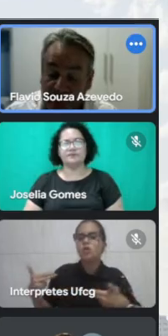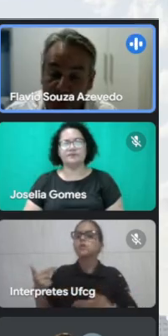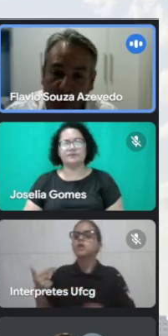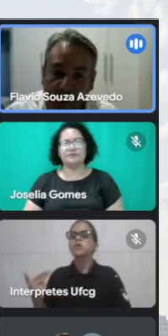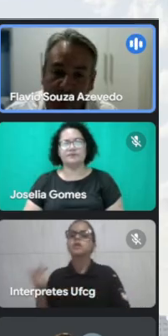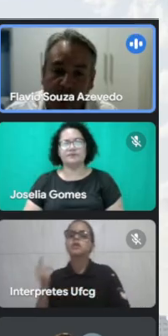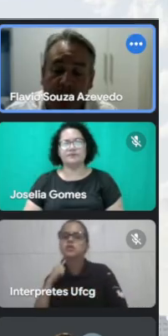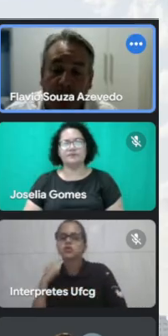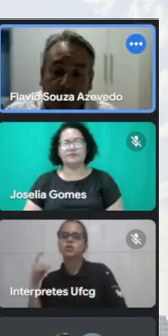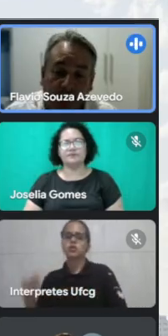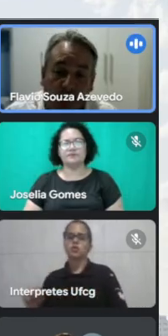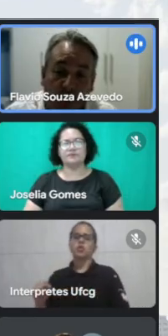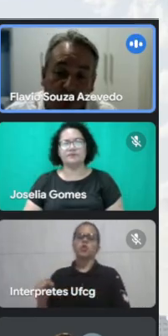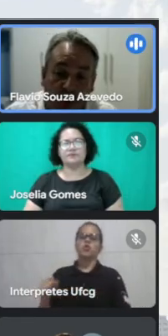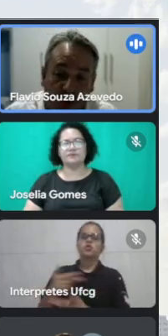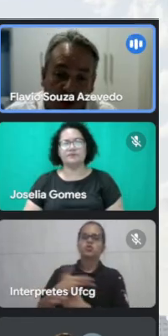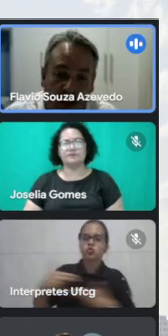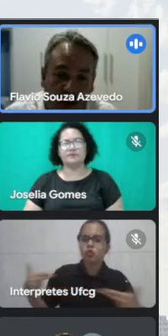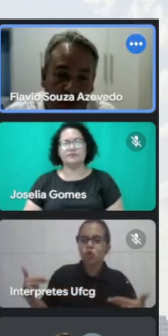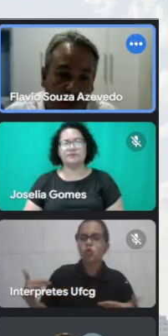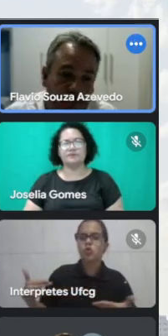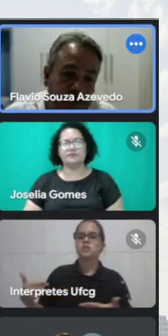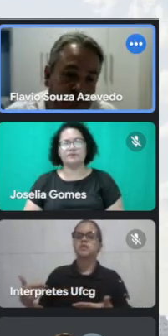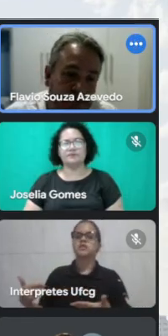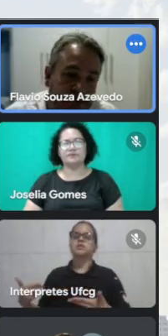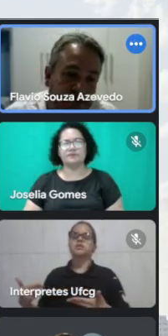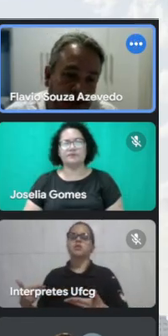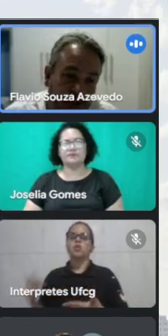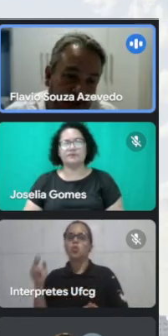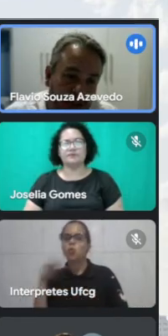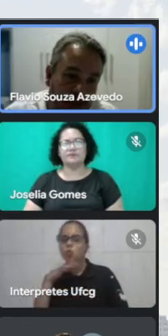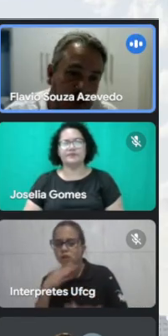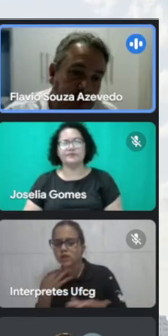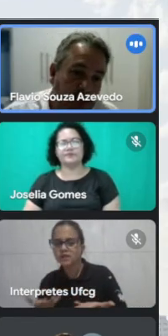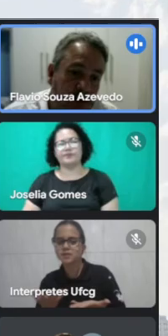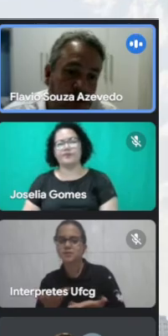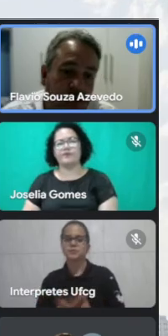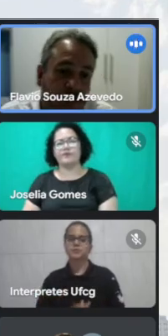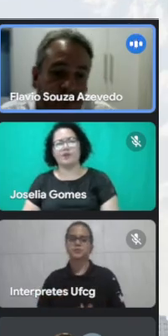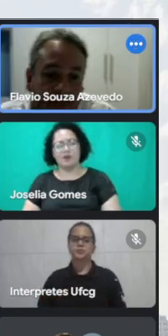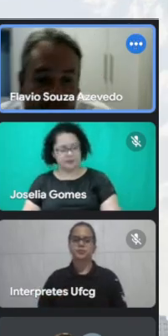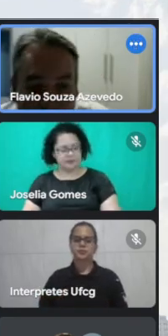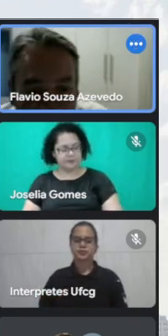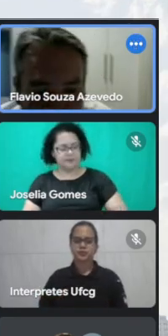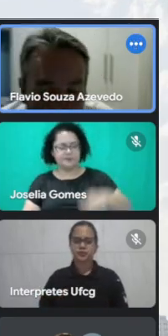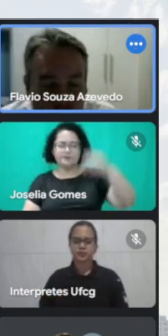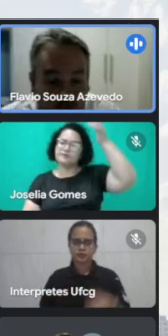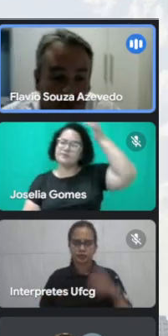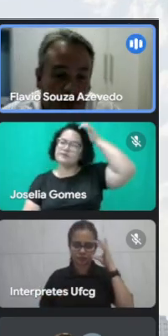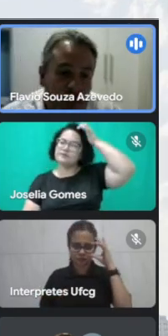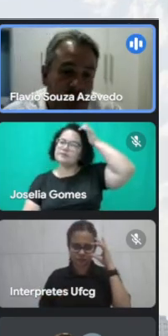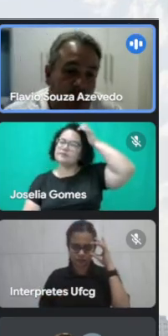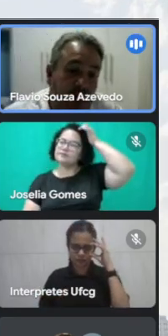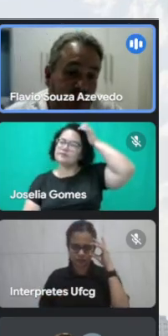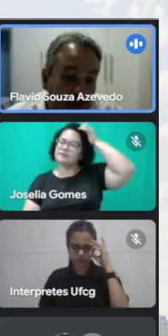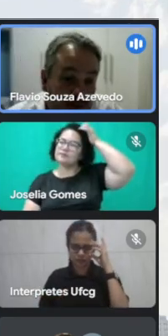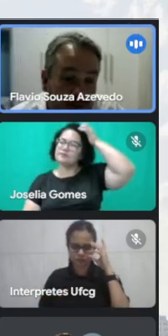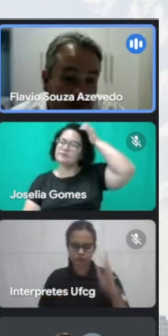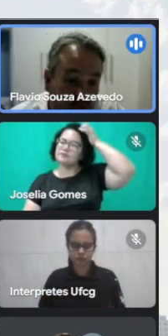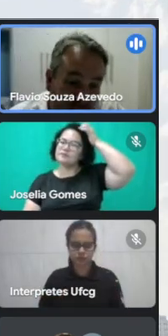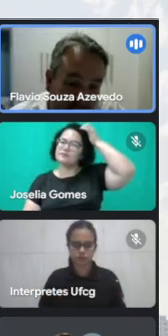são principalmente compostos orgânicos. É diferente da fitoextração. Outro processo